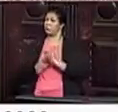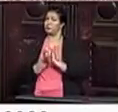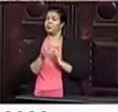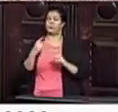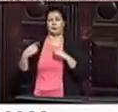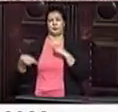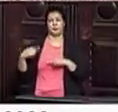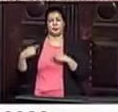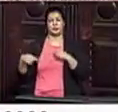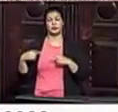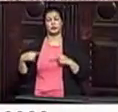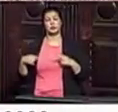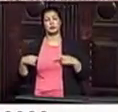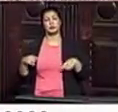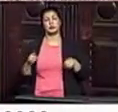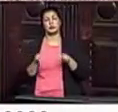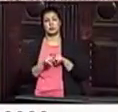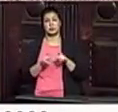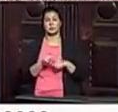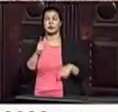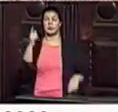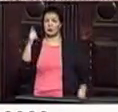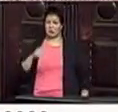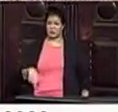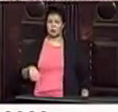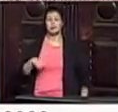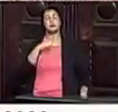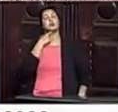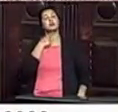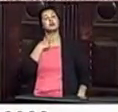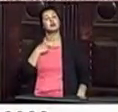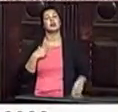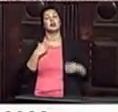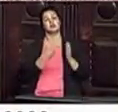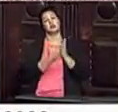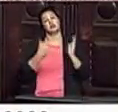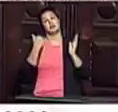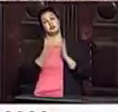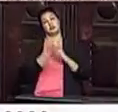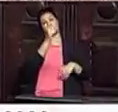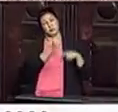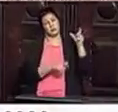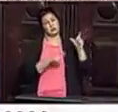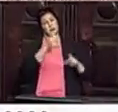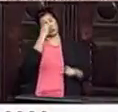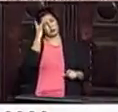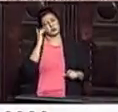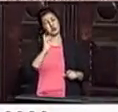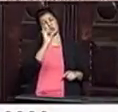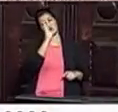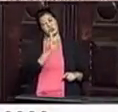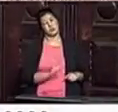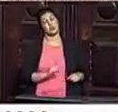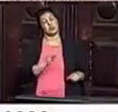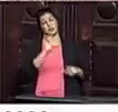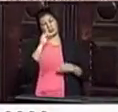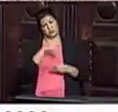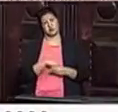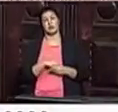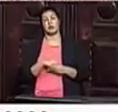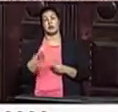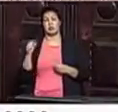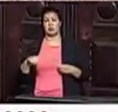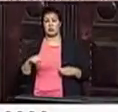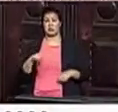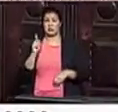as listas, né? Ao arrepio do desejo, da vontade do eleitor. Então, eu concordo com Vossa Excelência quando diz que, sobretudo, nesse momento, a